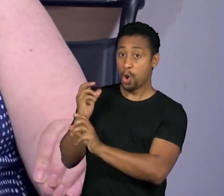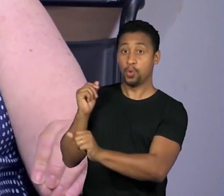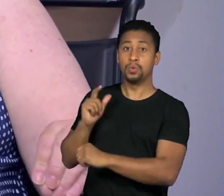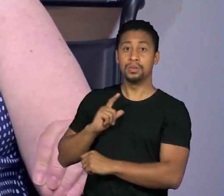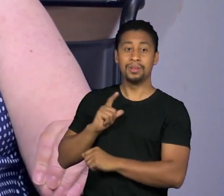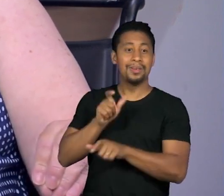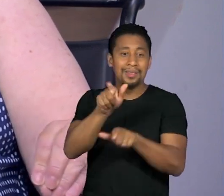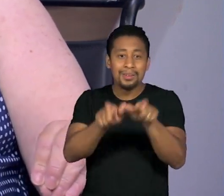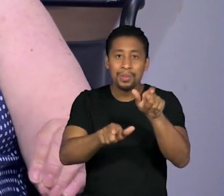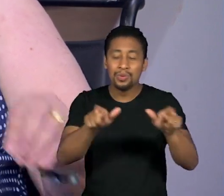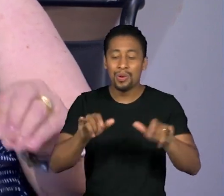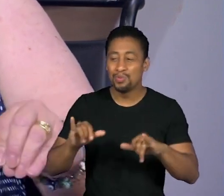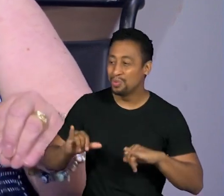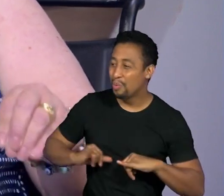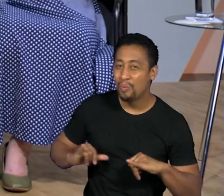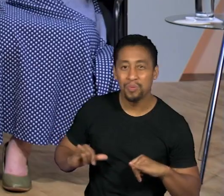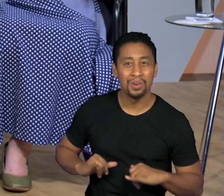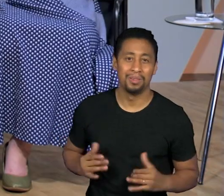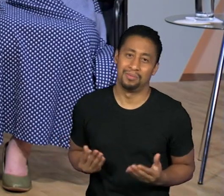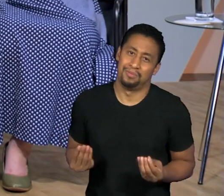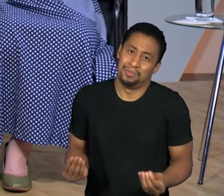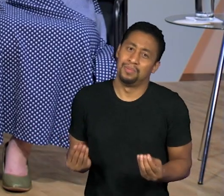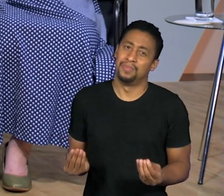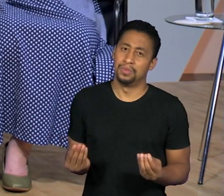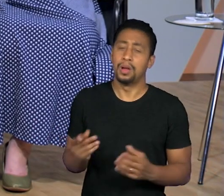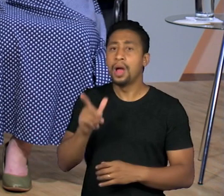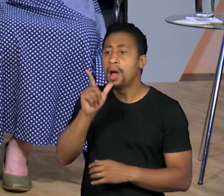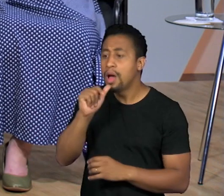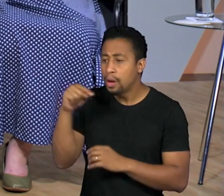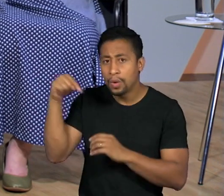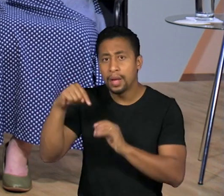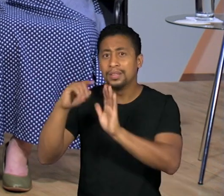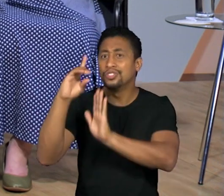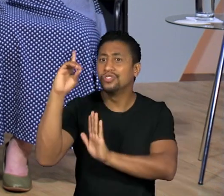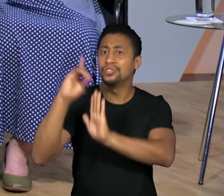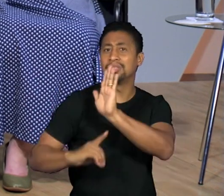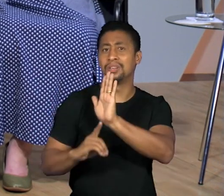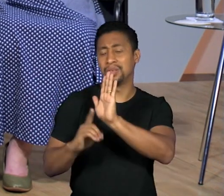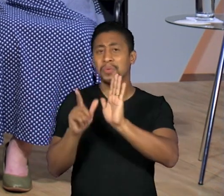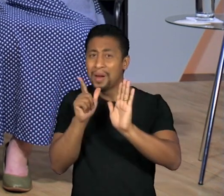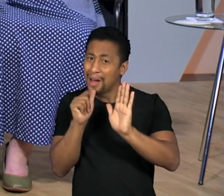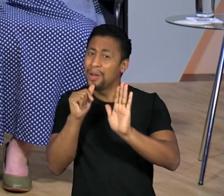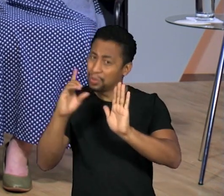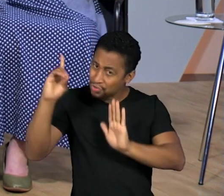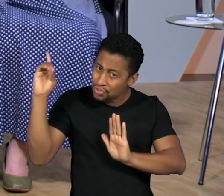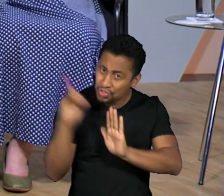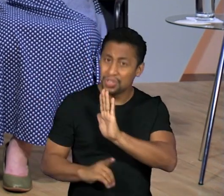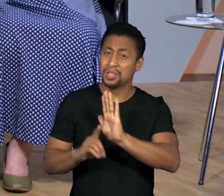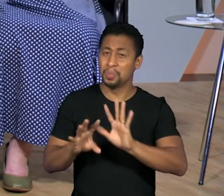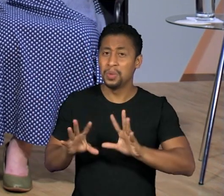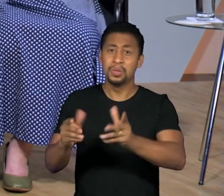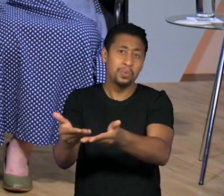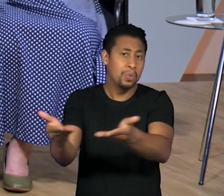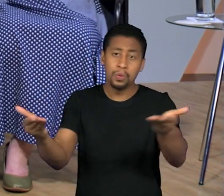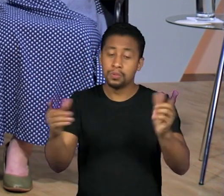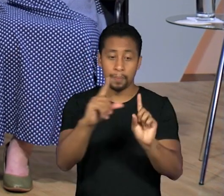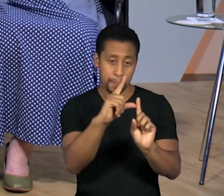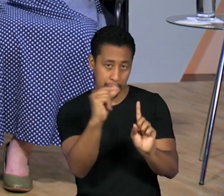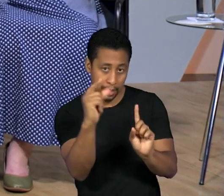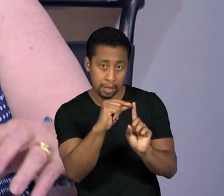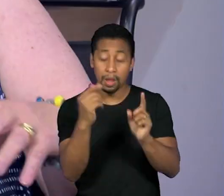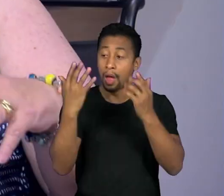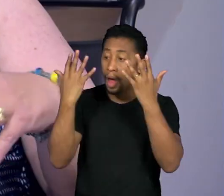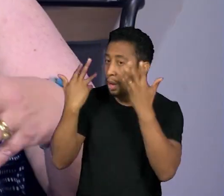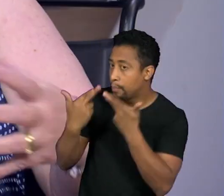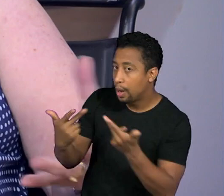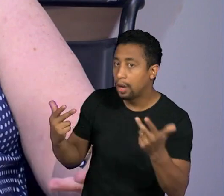do ser humano. E devia ser fundamental da vida de todos, plantas e animais também,